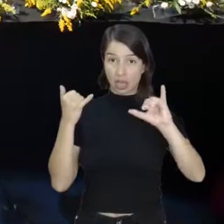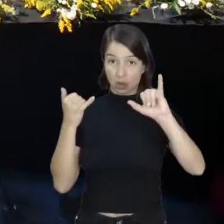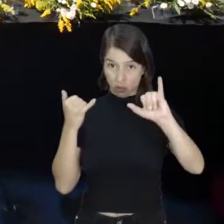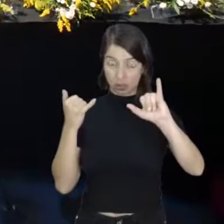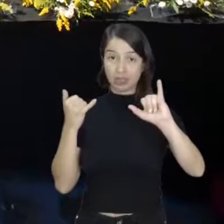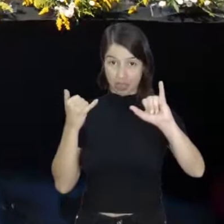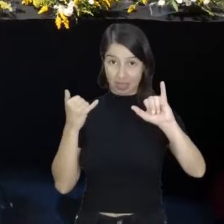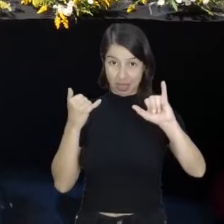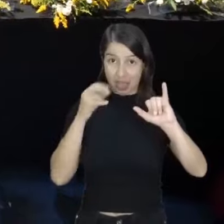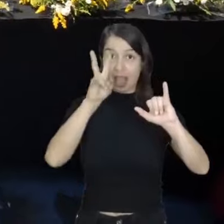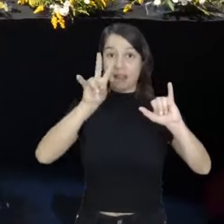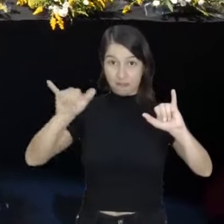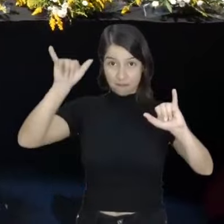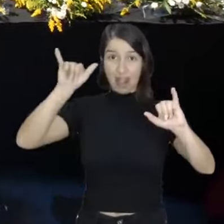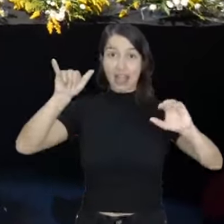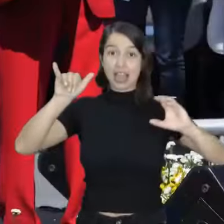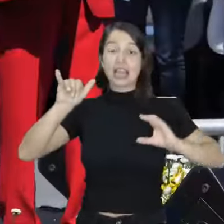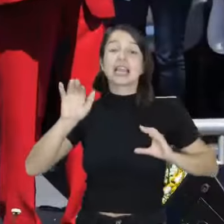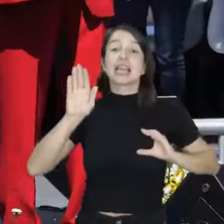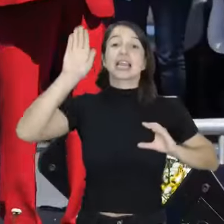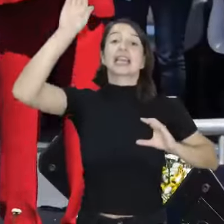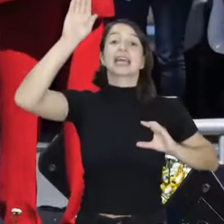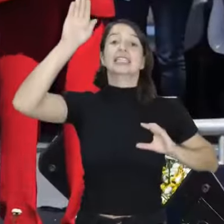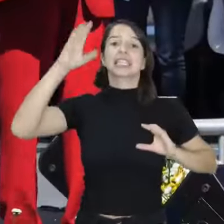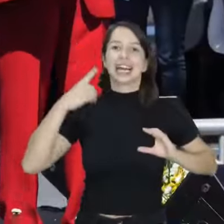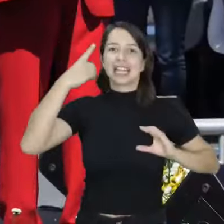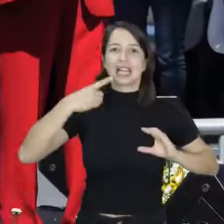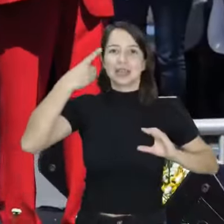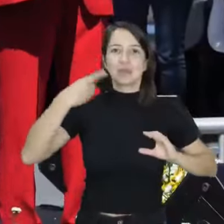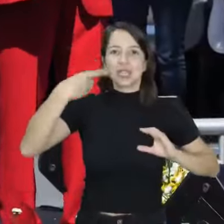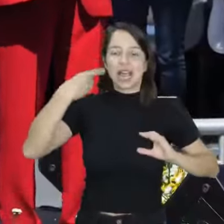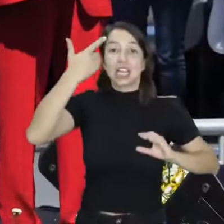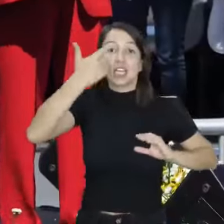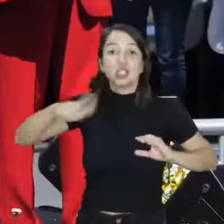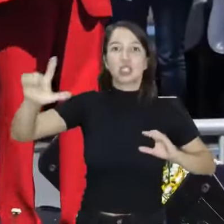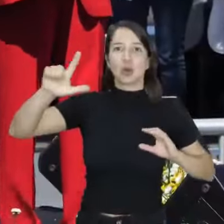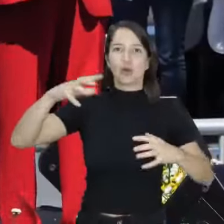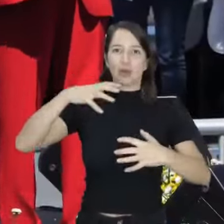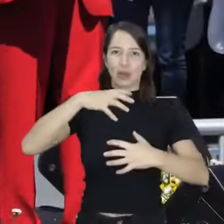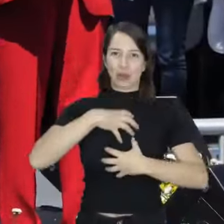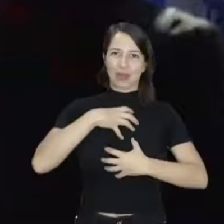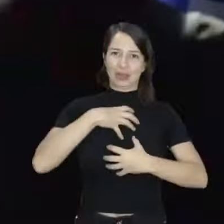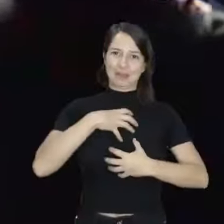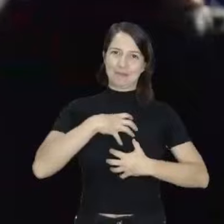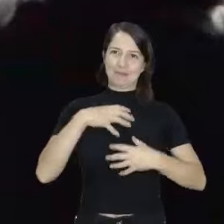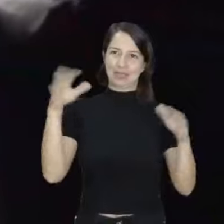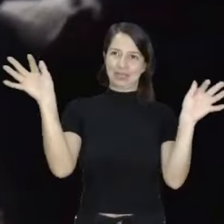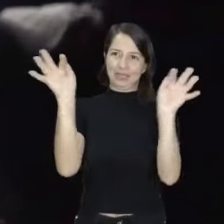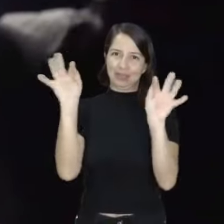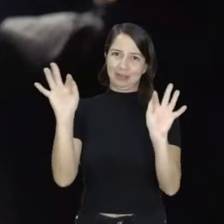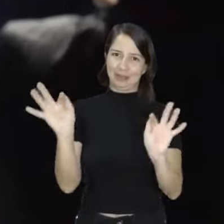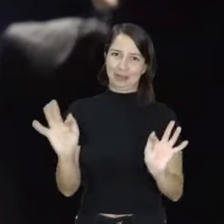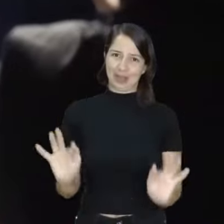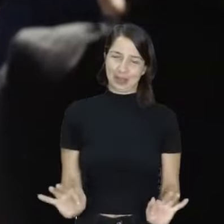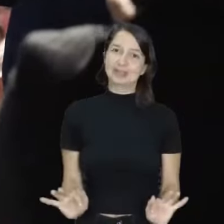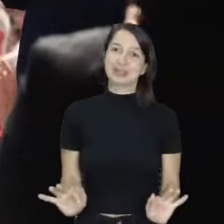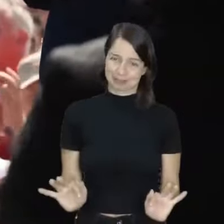vez, eu fico feliz. Desculpa os outros candidatos de eu citar o nome da nossa